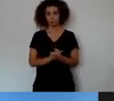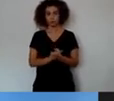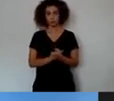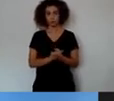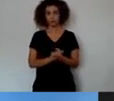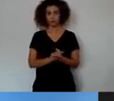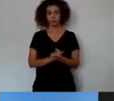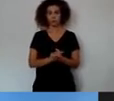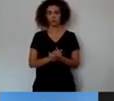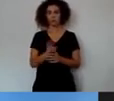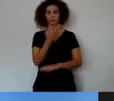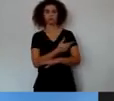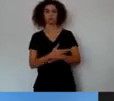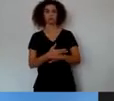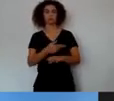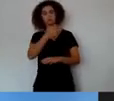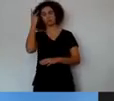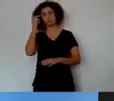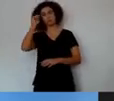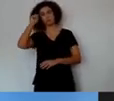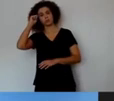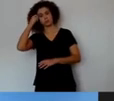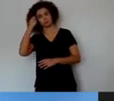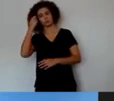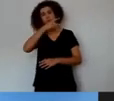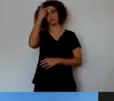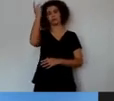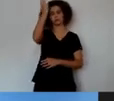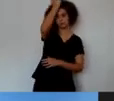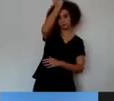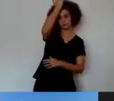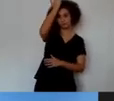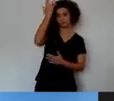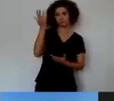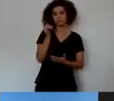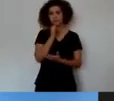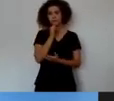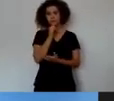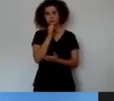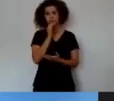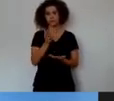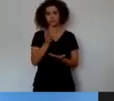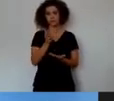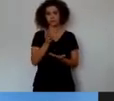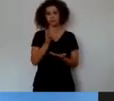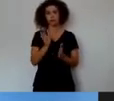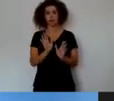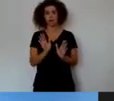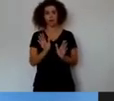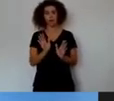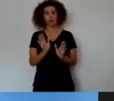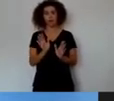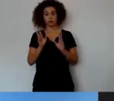não é exclusividade de pessoas negras, de pessoas indígenas, sem estar, né, pensando. Por exemplo, há alguns momentos a gente fala, ah, tem a raça humana e não sei o quê, mas a gente